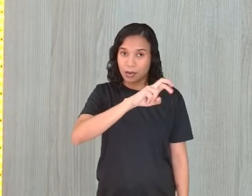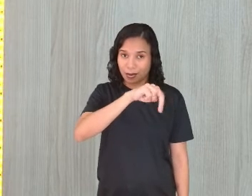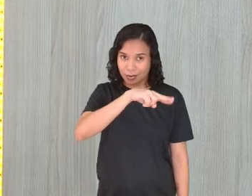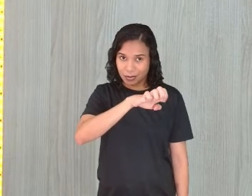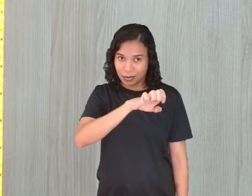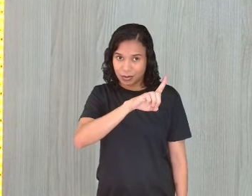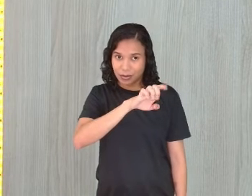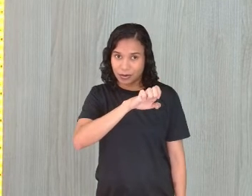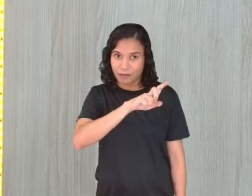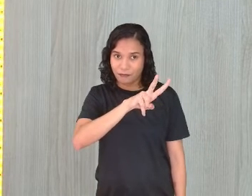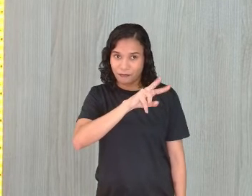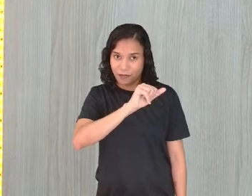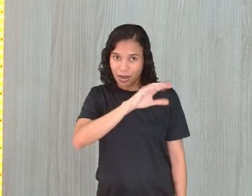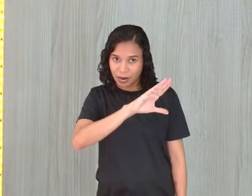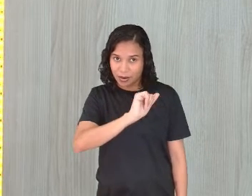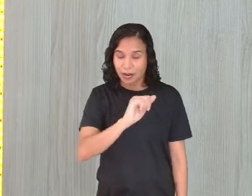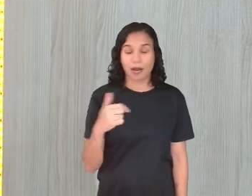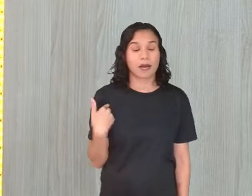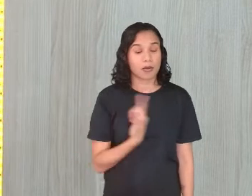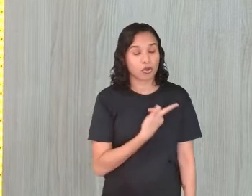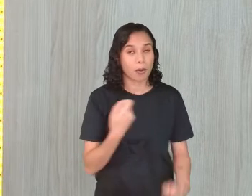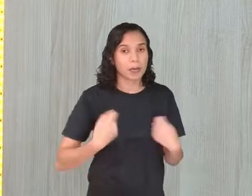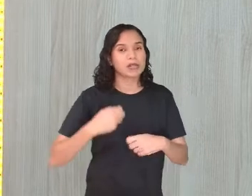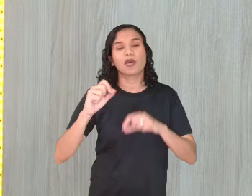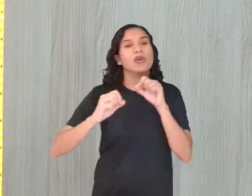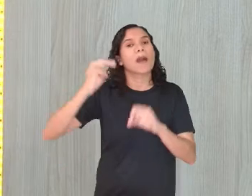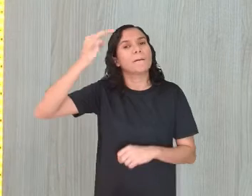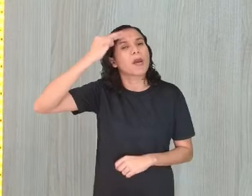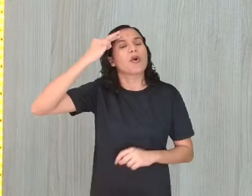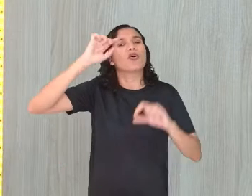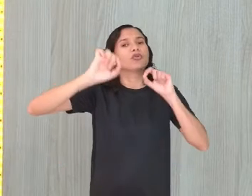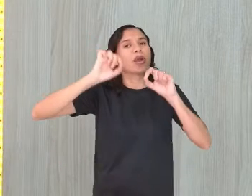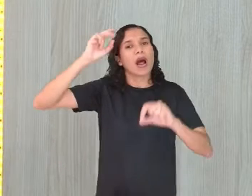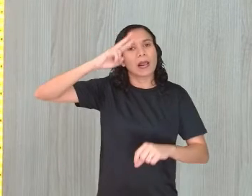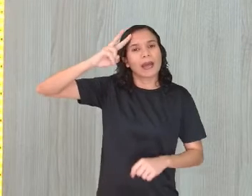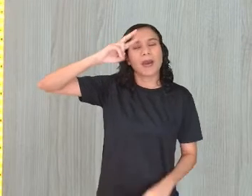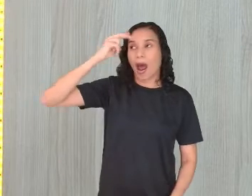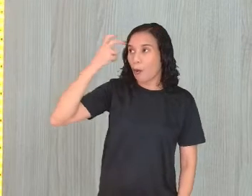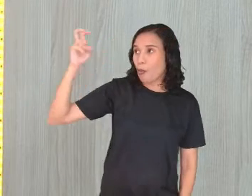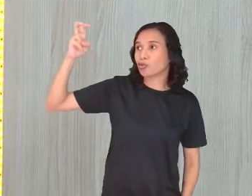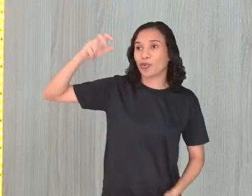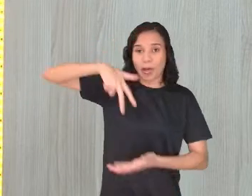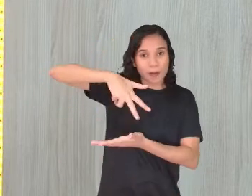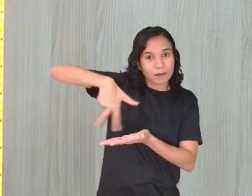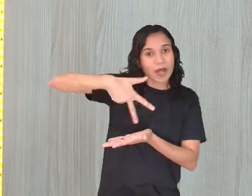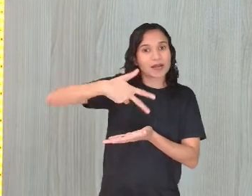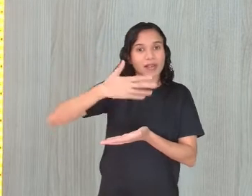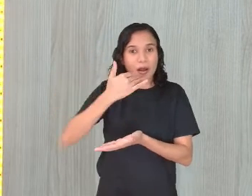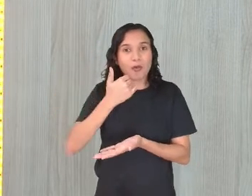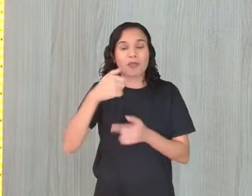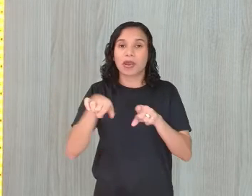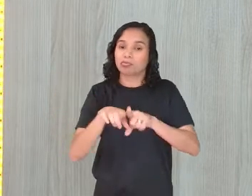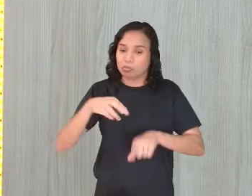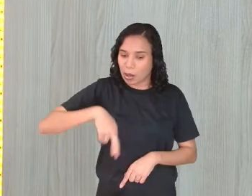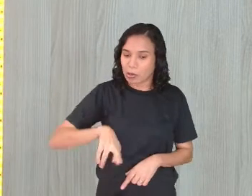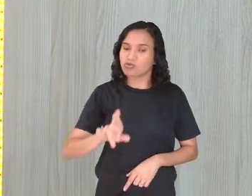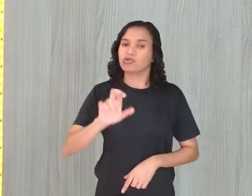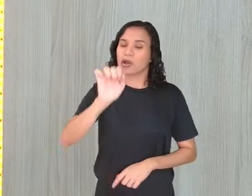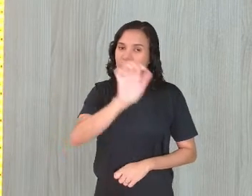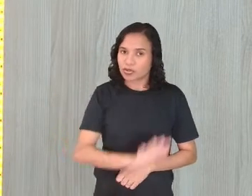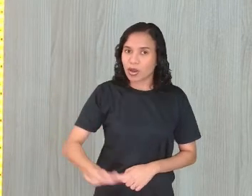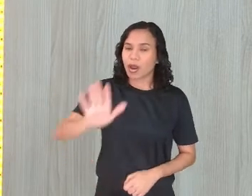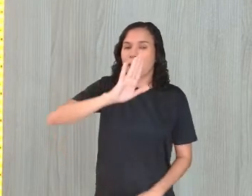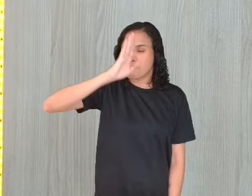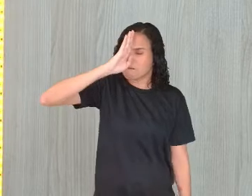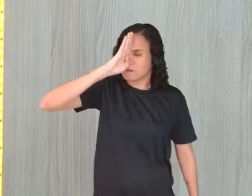passagem. E a memória, a gente precisa resgatar essa memória da cultura, da música, da dança, da culinária, da religiosidade.